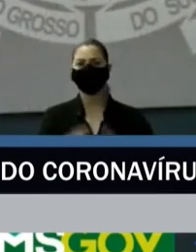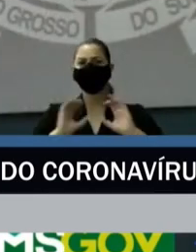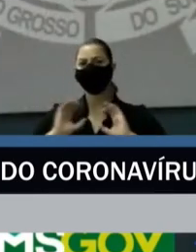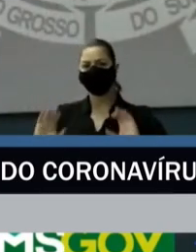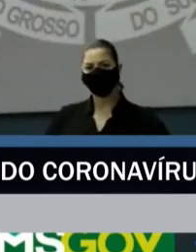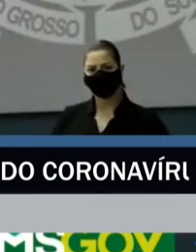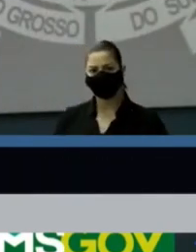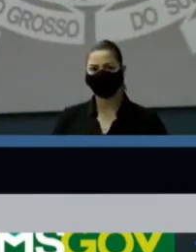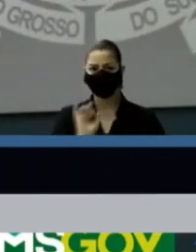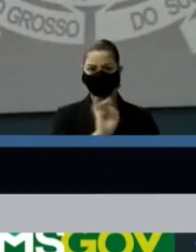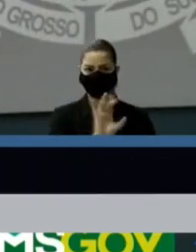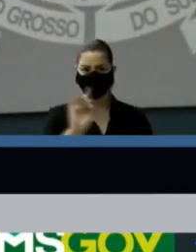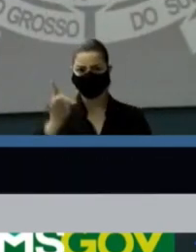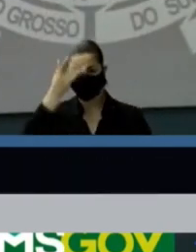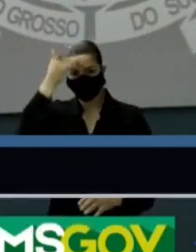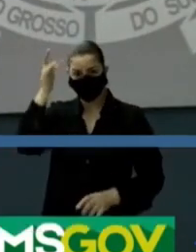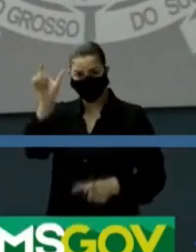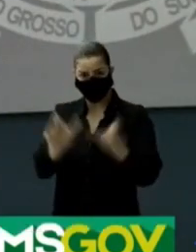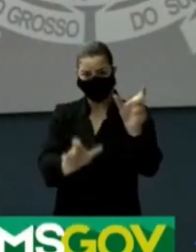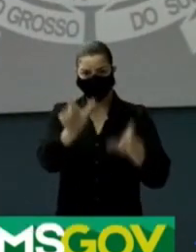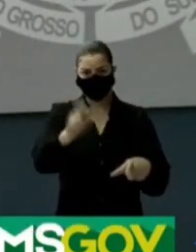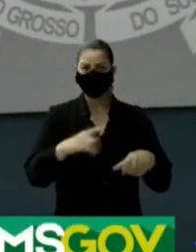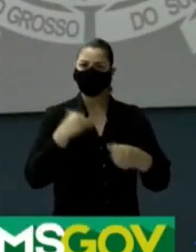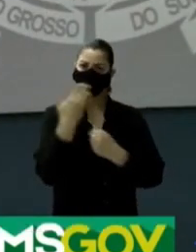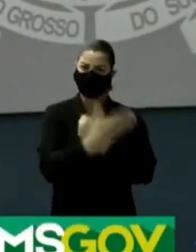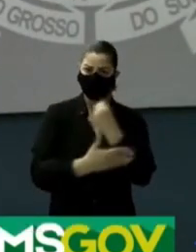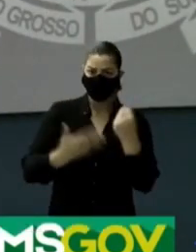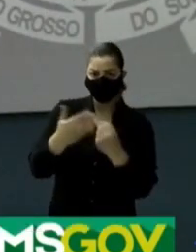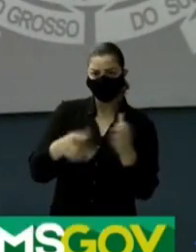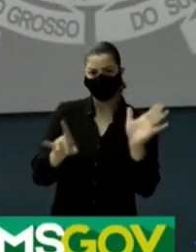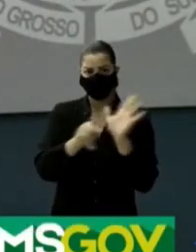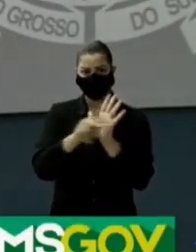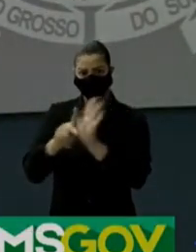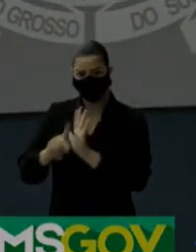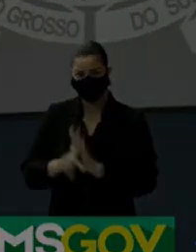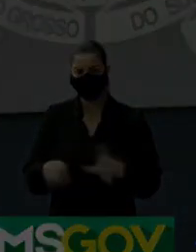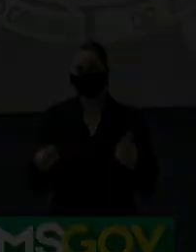comportamento individual em relação aos cuidados já amplamente divulgados por todos.